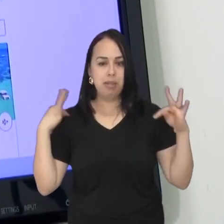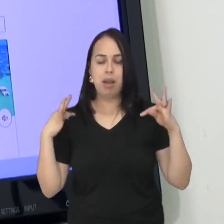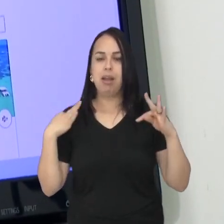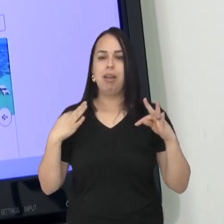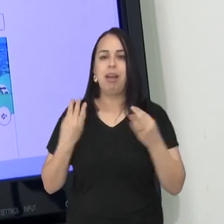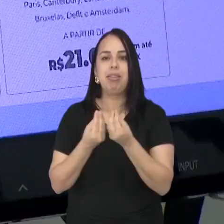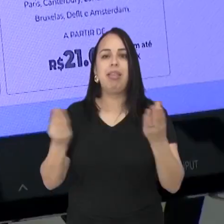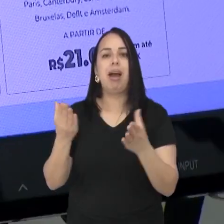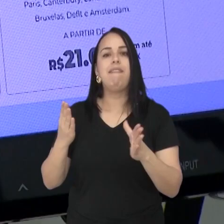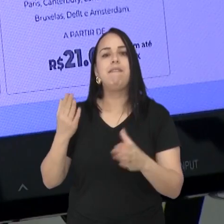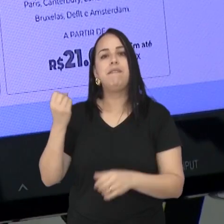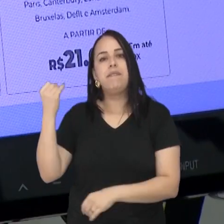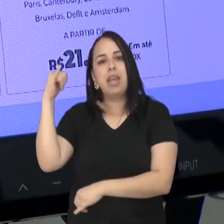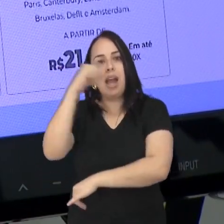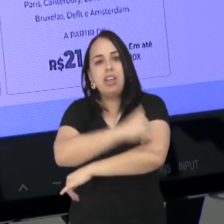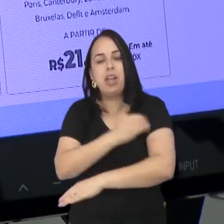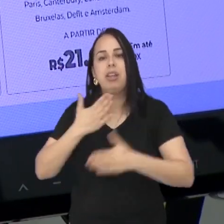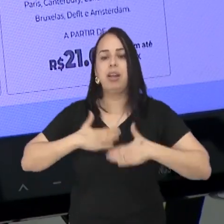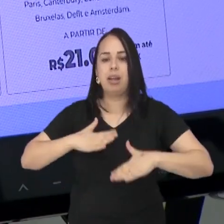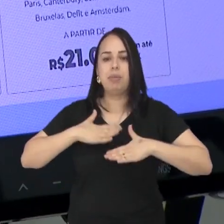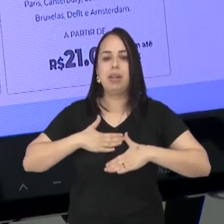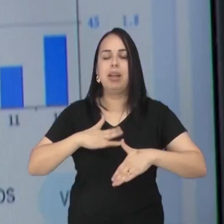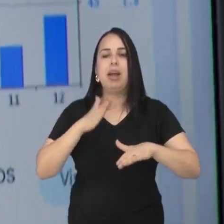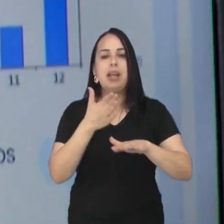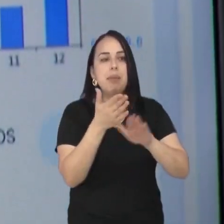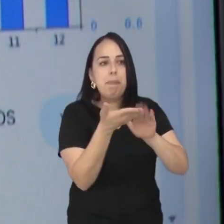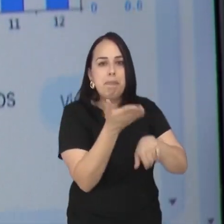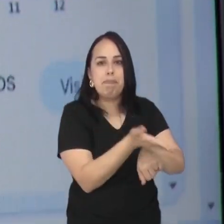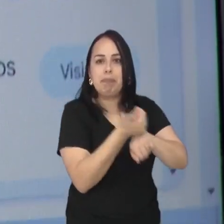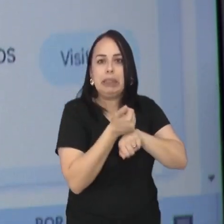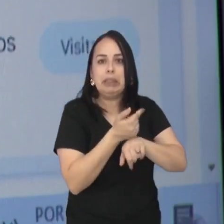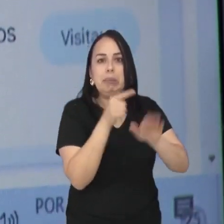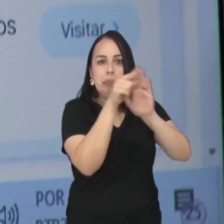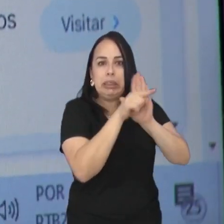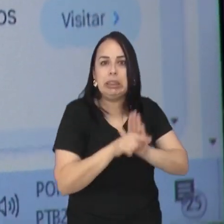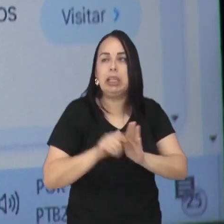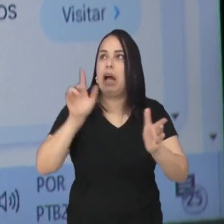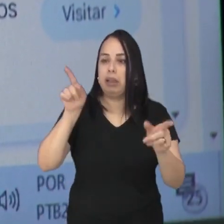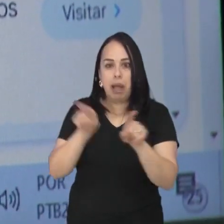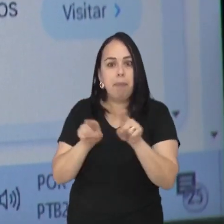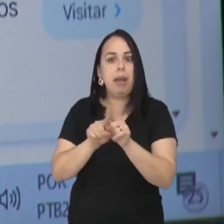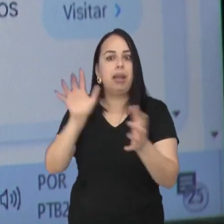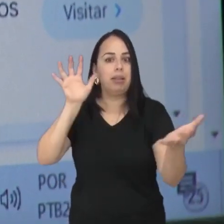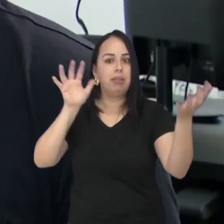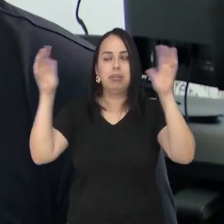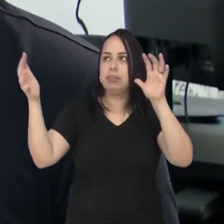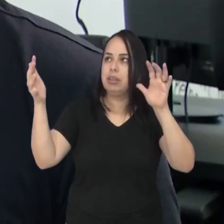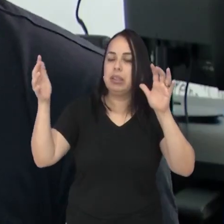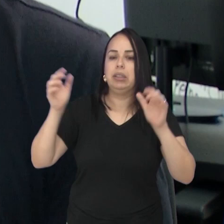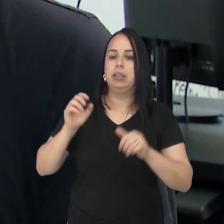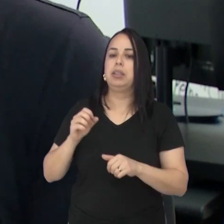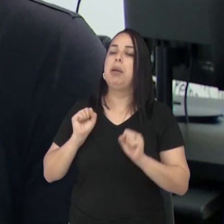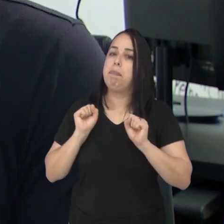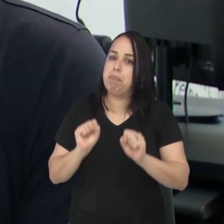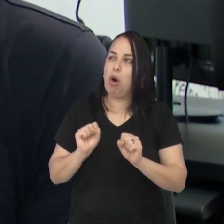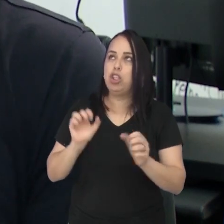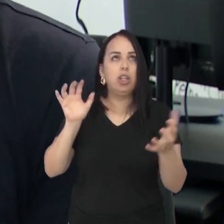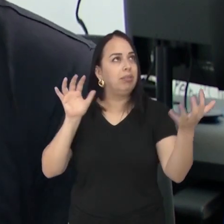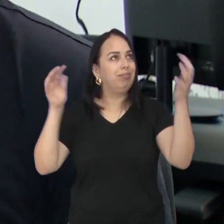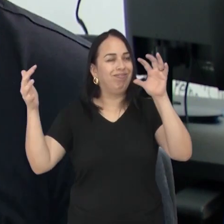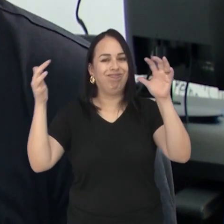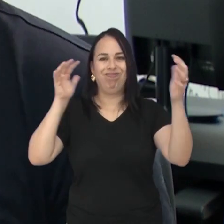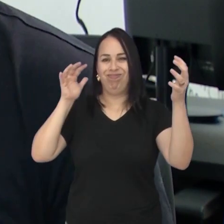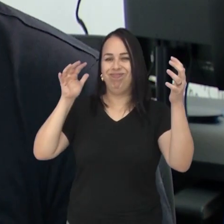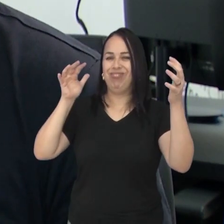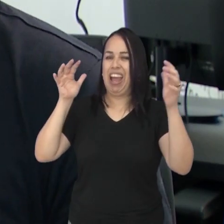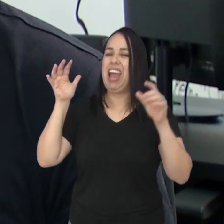viagem tranquila. Na hora de escolher o destino, eles pesquisam até mesmo a previsão do tempo. O que pode dar errado, uma